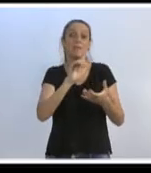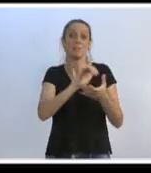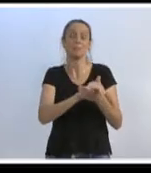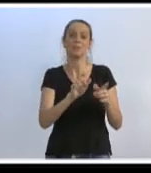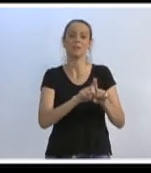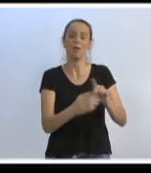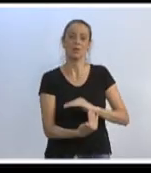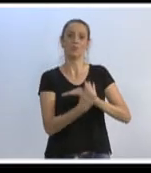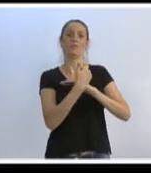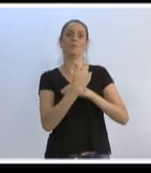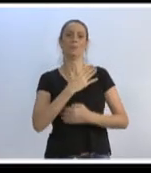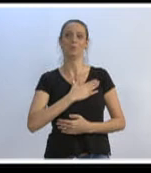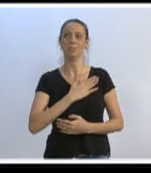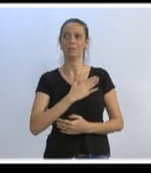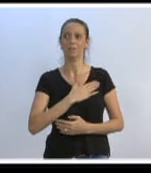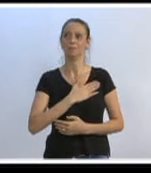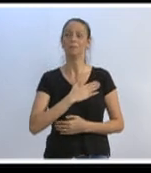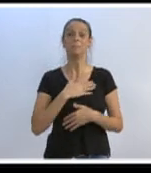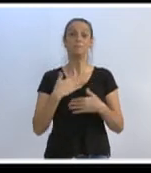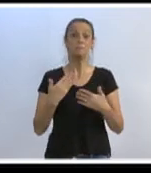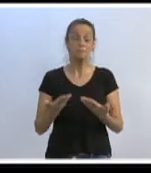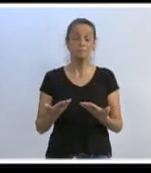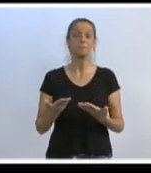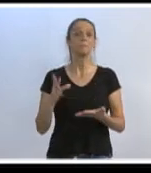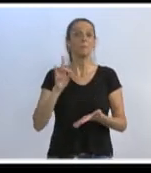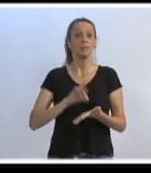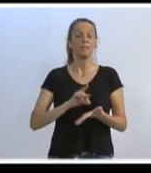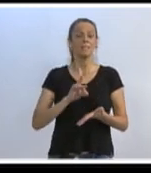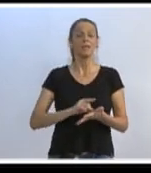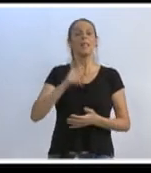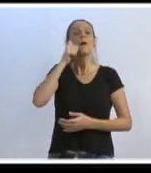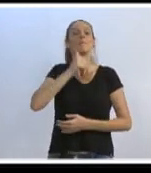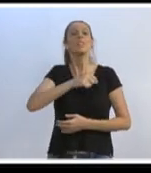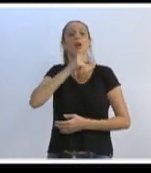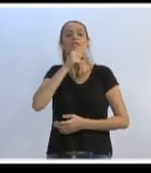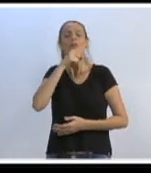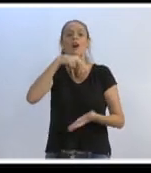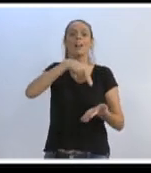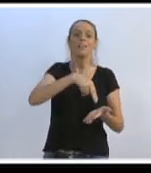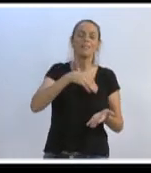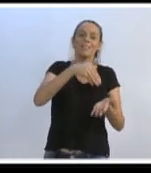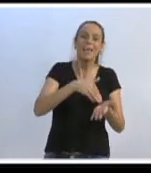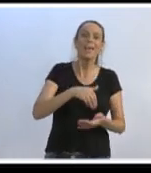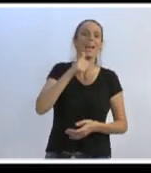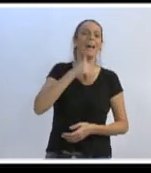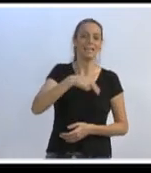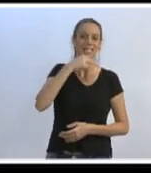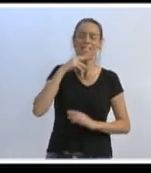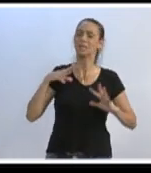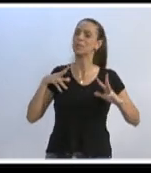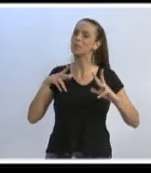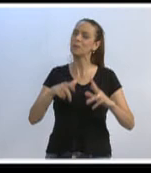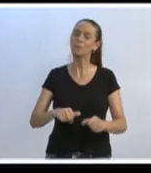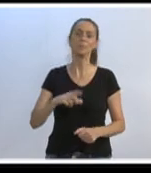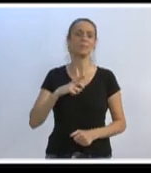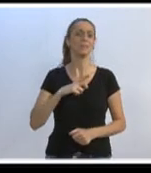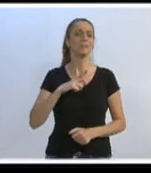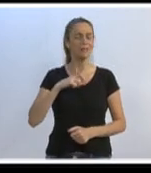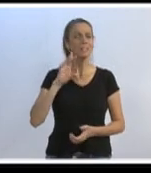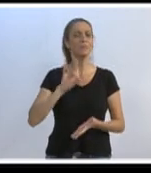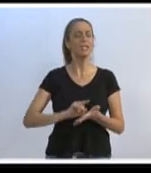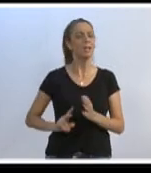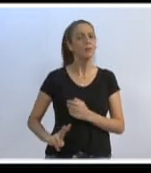que tem família do d'avó ao neta todas têm essa importância toda ação é